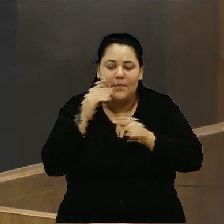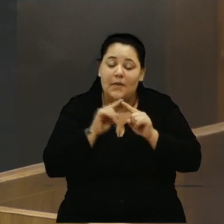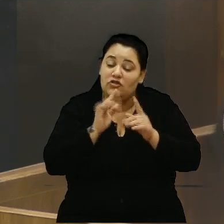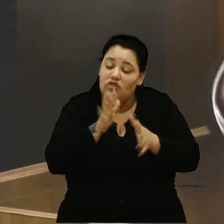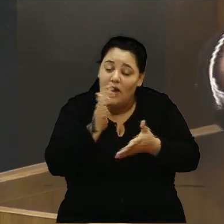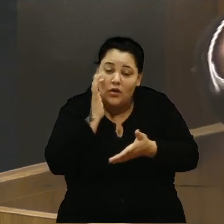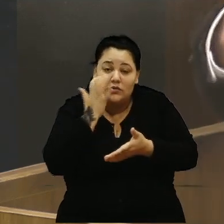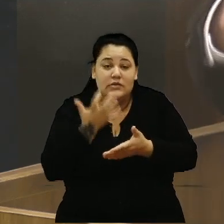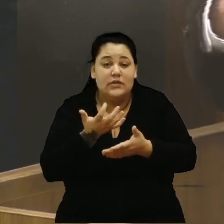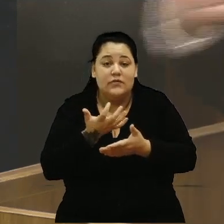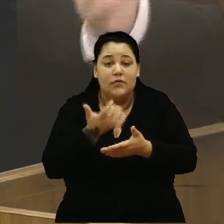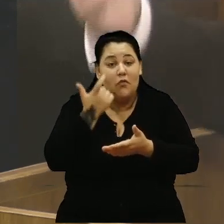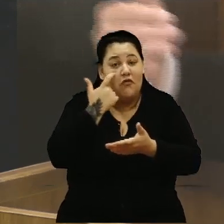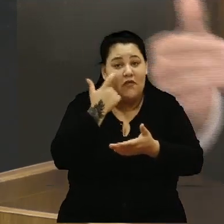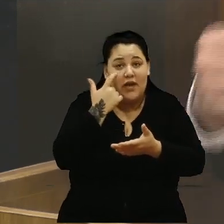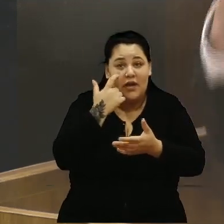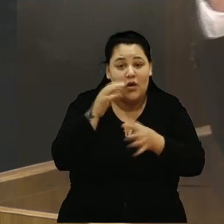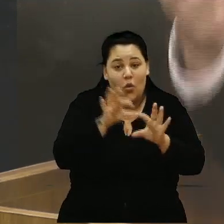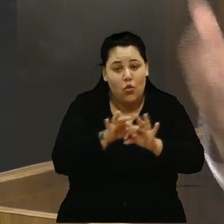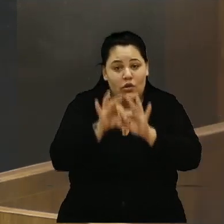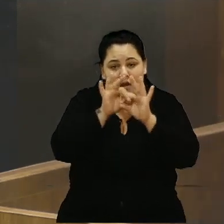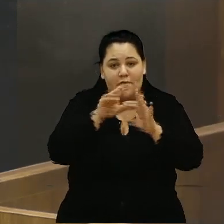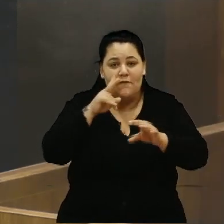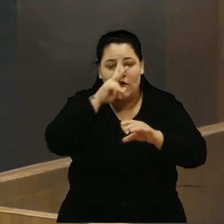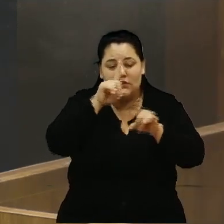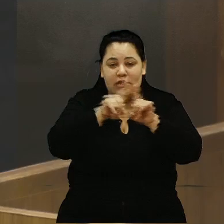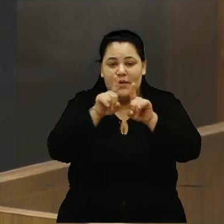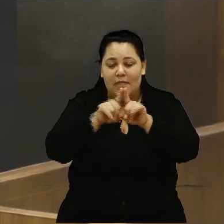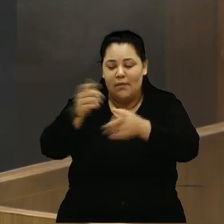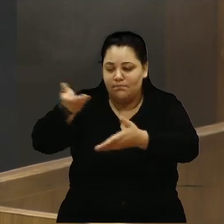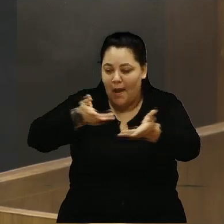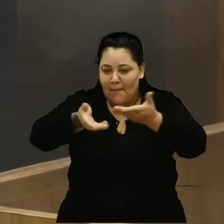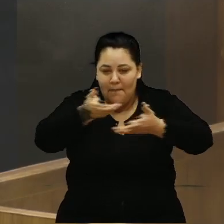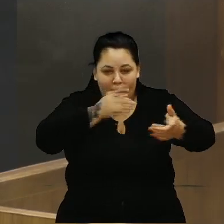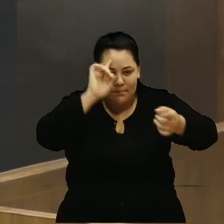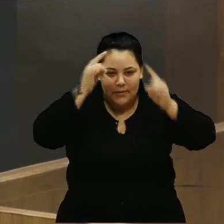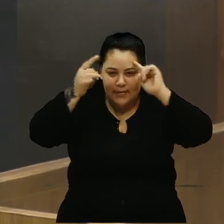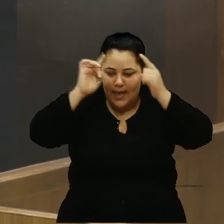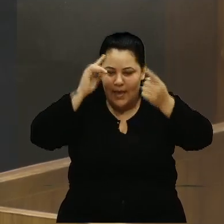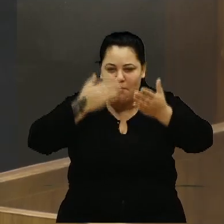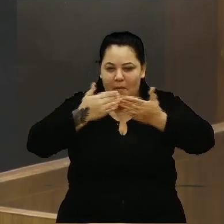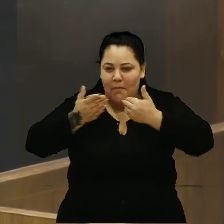que aconteceu, para a gente unir forças e trocar ideias e dialogar melhor